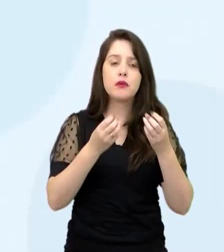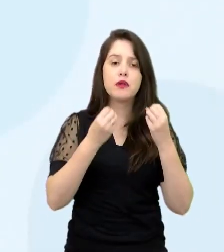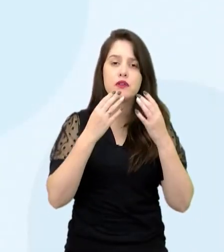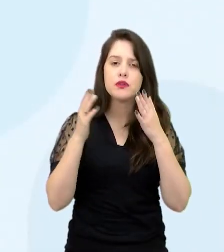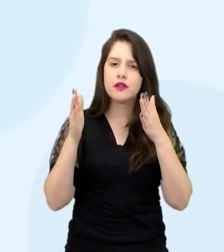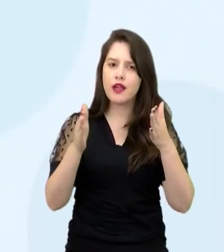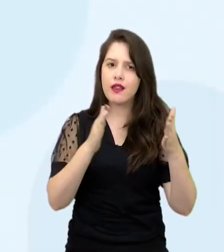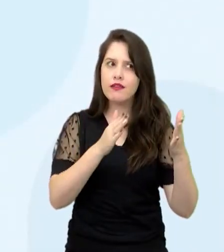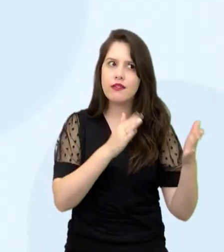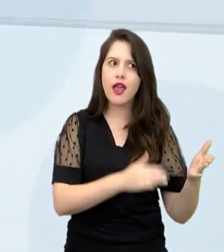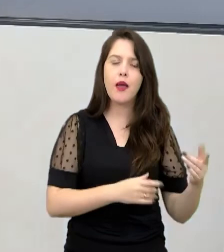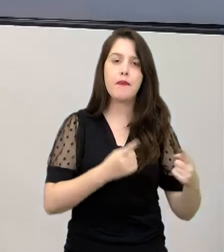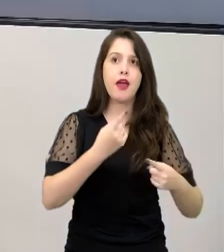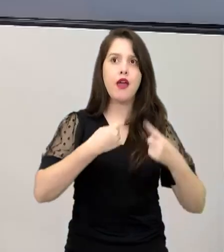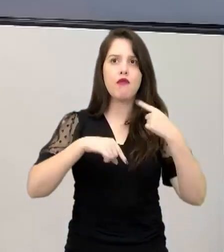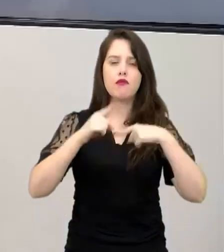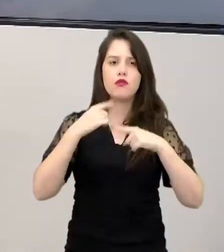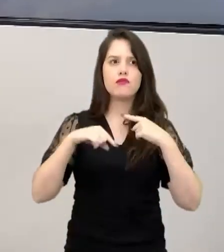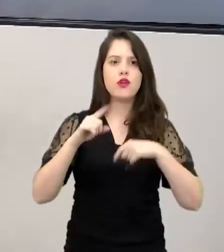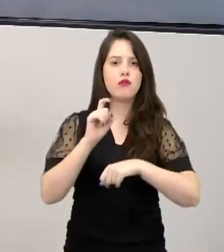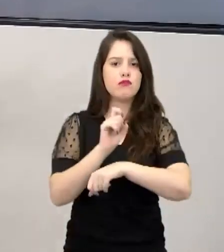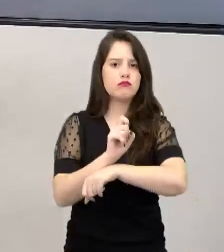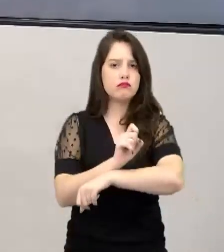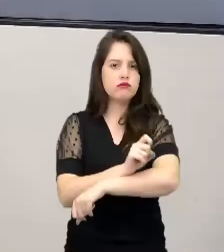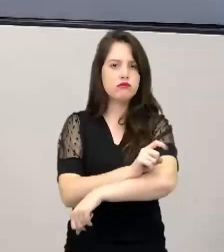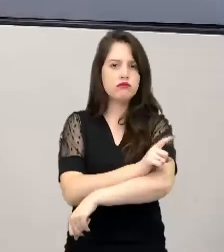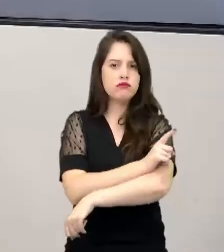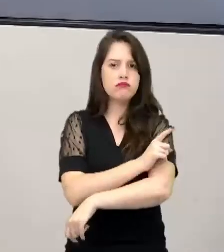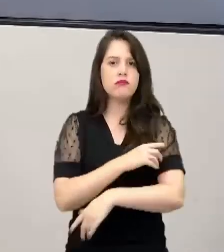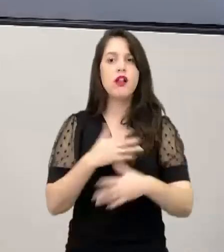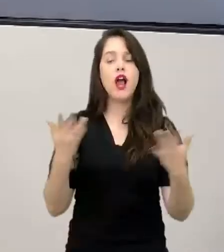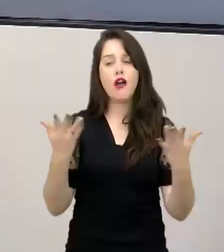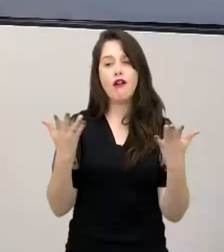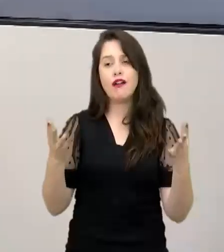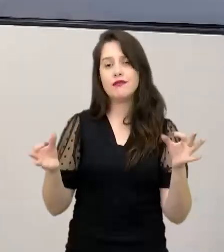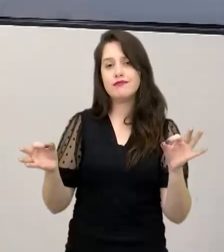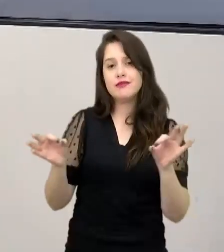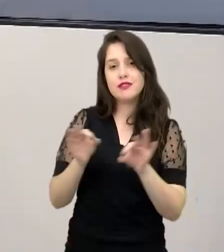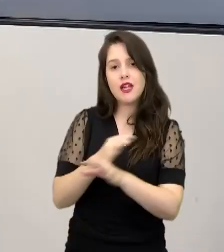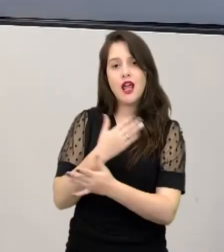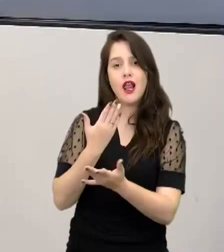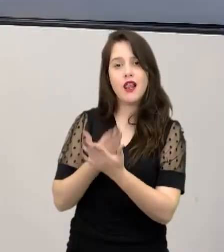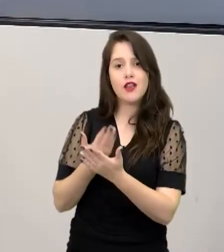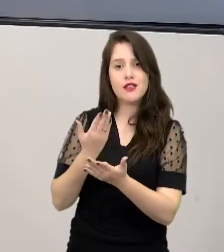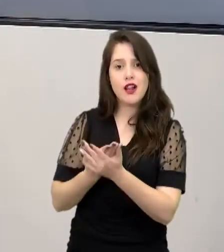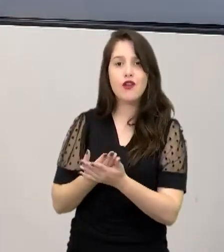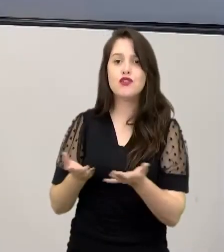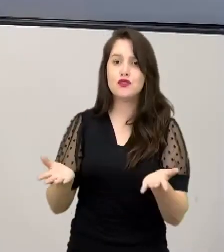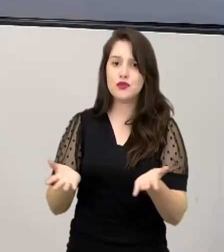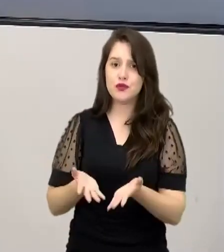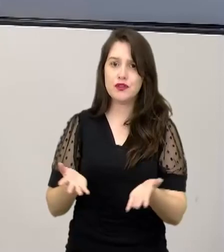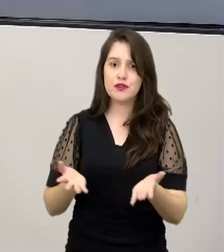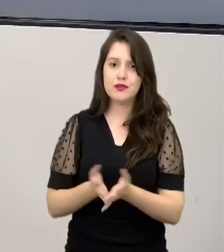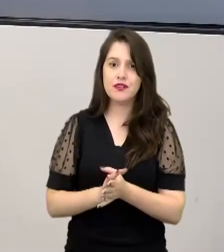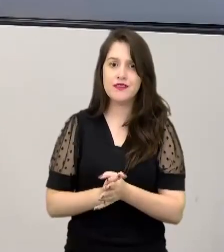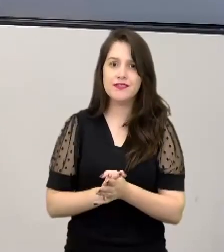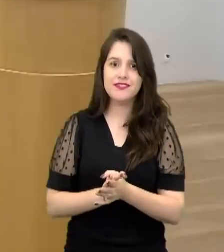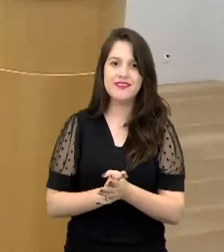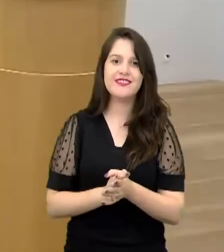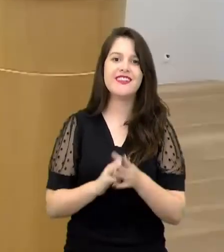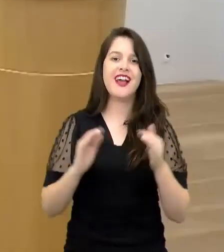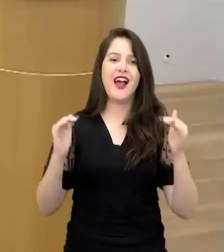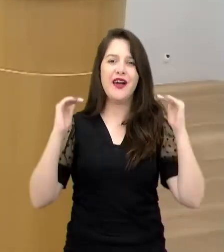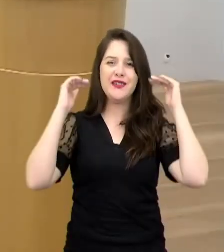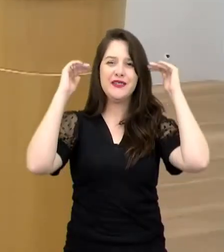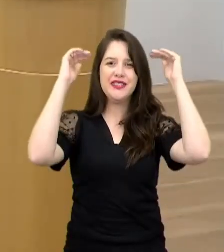da evolução humana. E aí a gente encerra a nossa aula de hoje, né? Alto nível? Alto